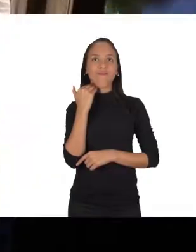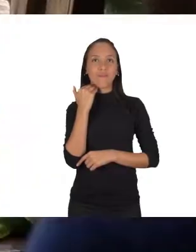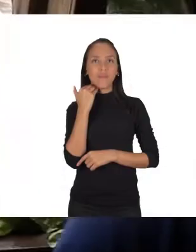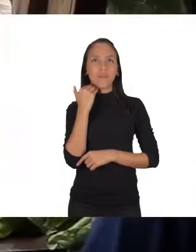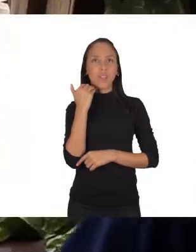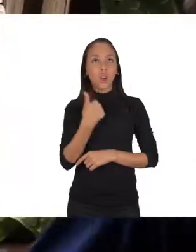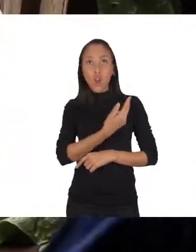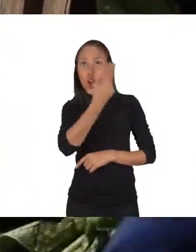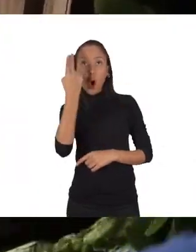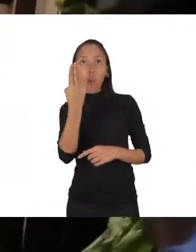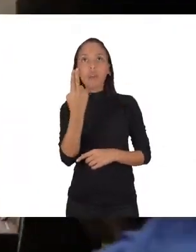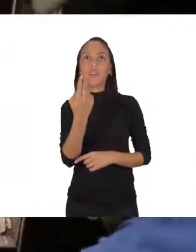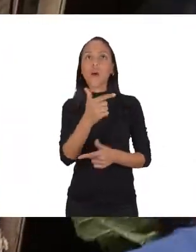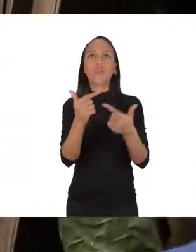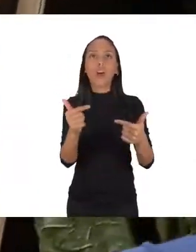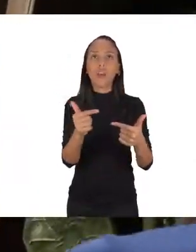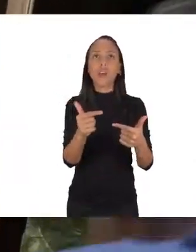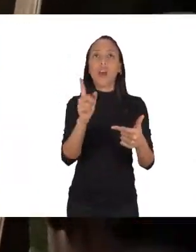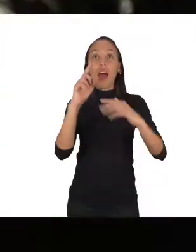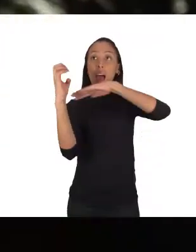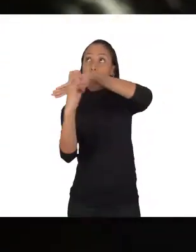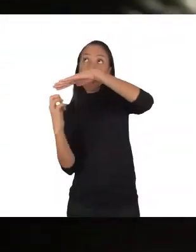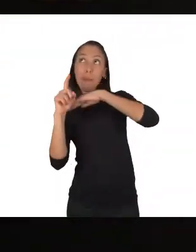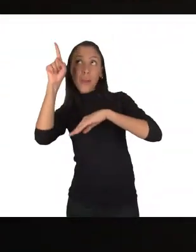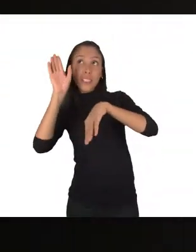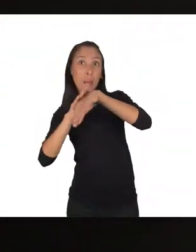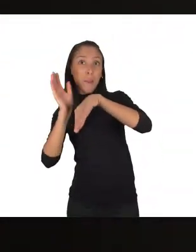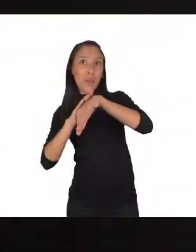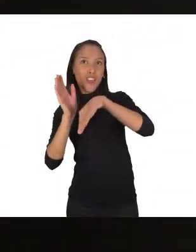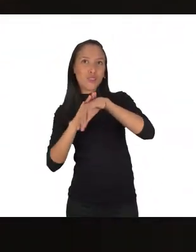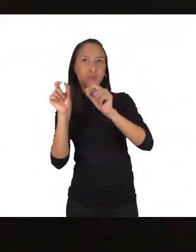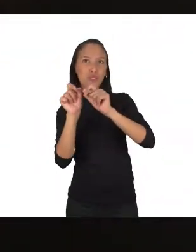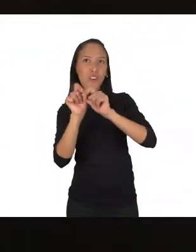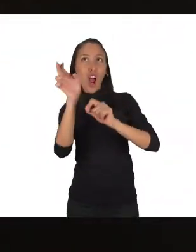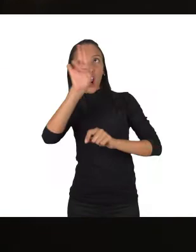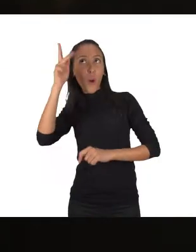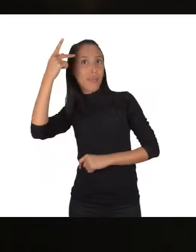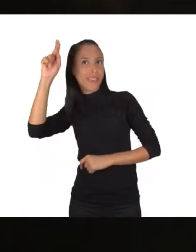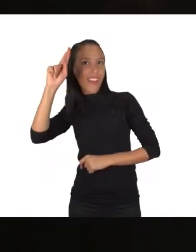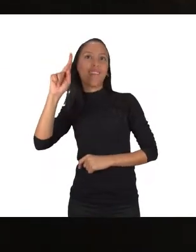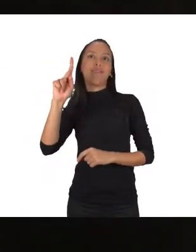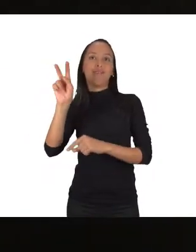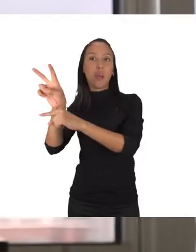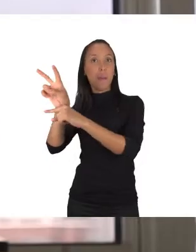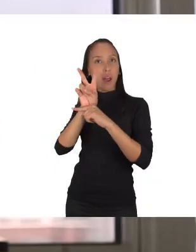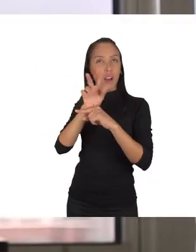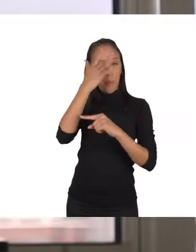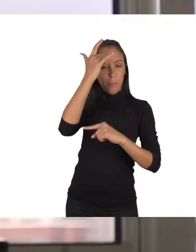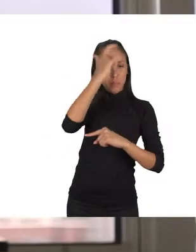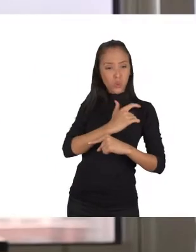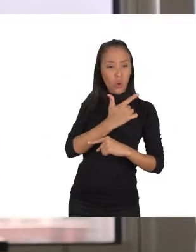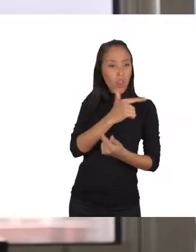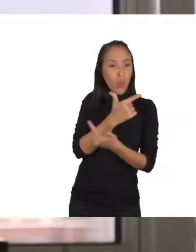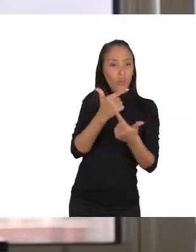acaba sendo, porque eles não teriam como fazer. Então a empresa intermedia esses empréstimos, o lavrador, o produtor,